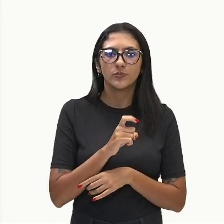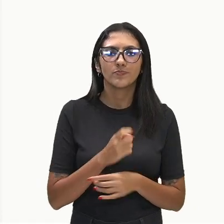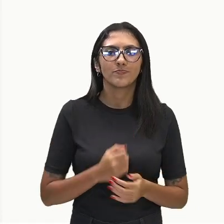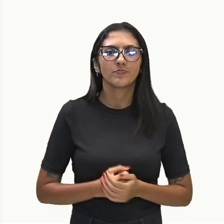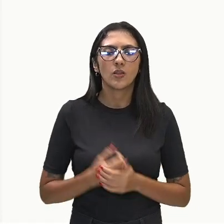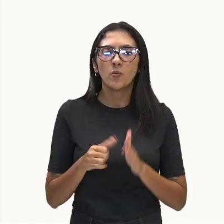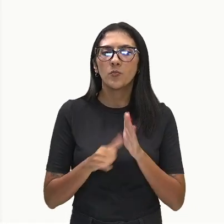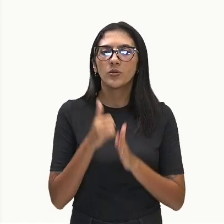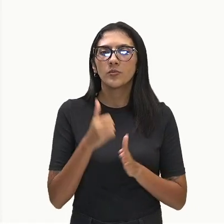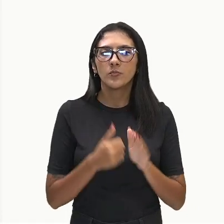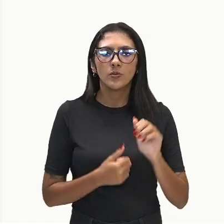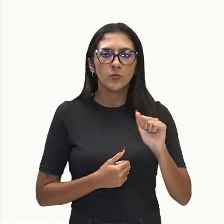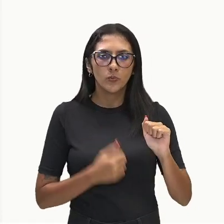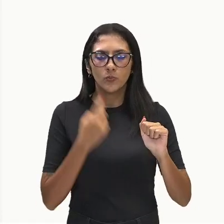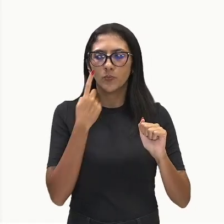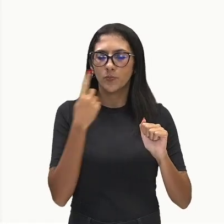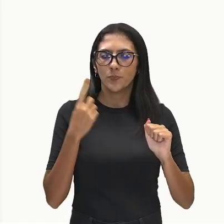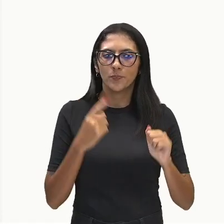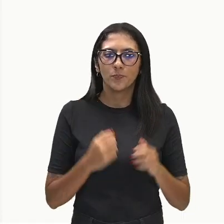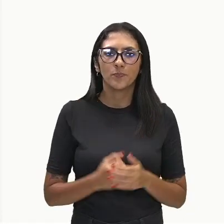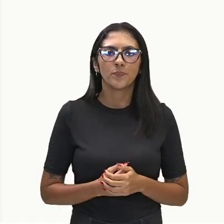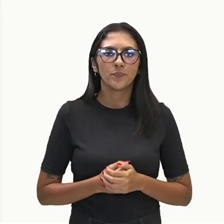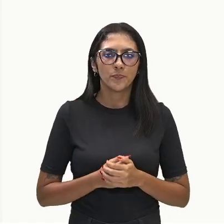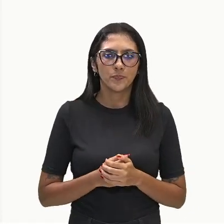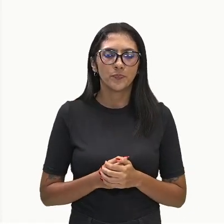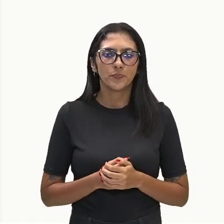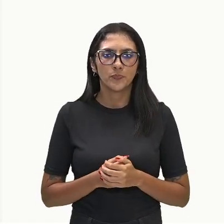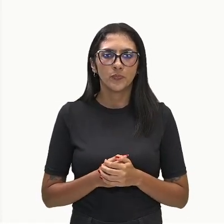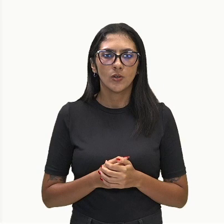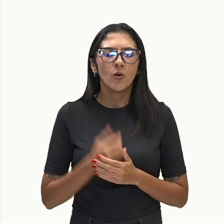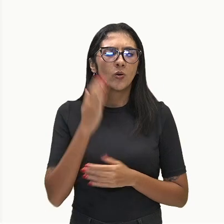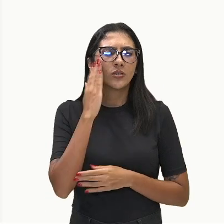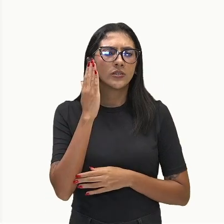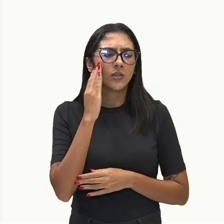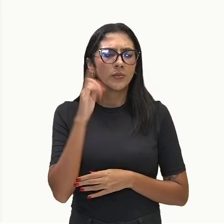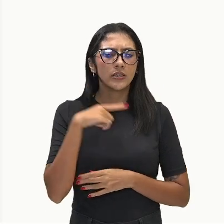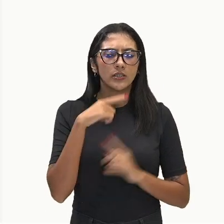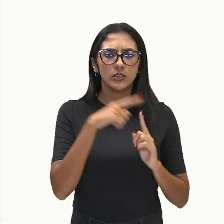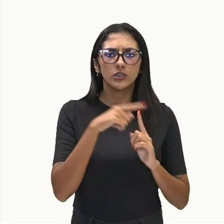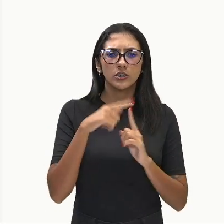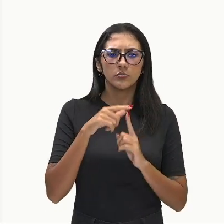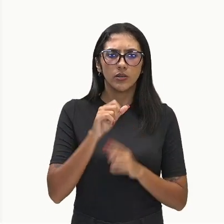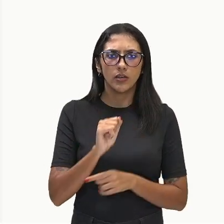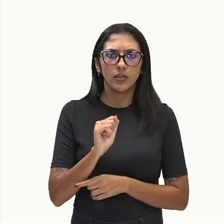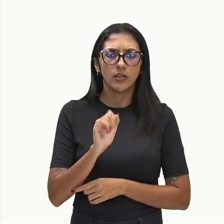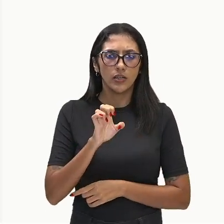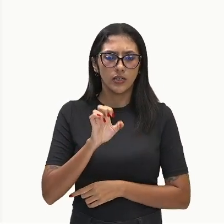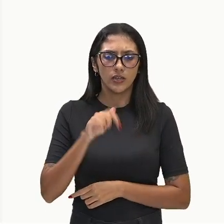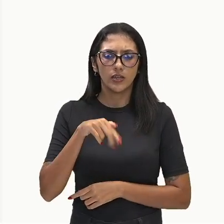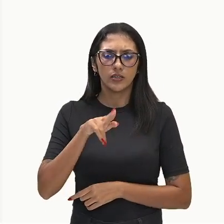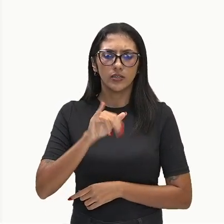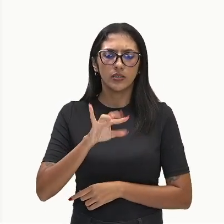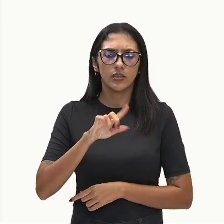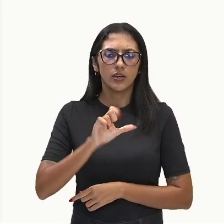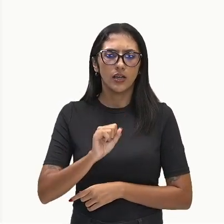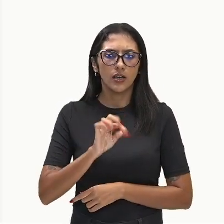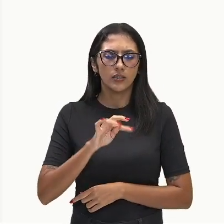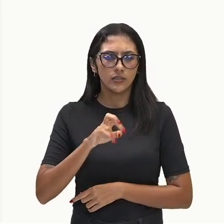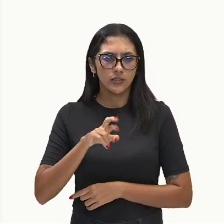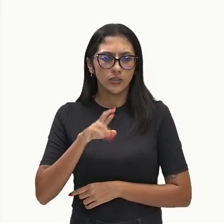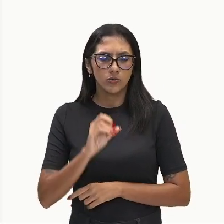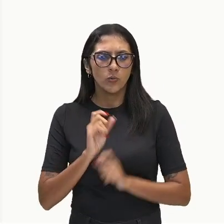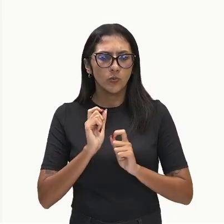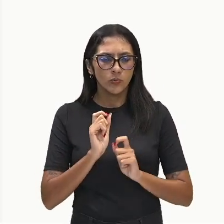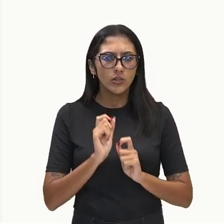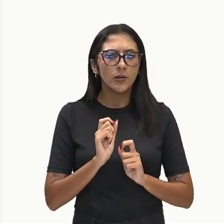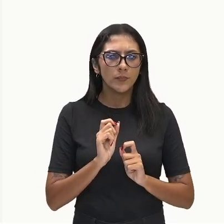gente tem é um triângulo equilátero. E o que a gente já sabe do triângulo equilátero? Que todos os lados são iguais. Então, se um lado é 10, o